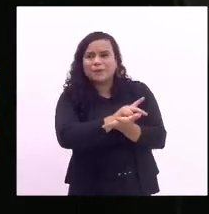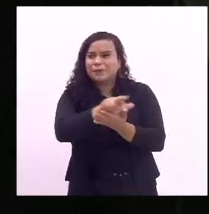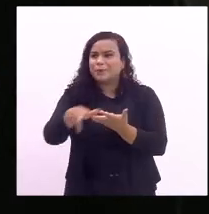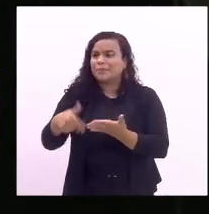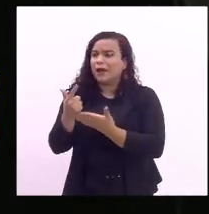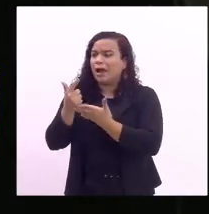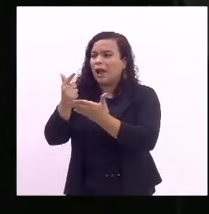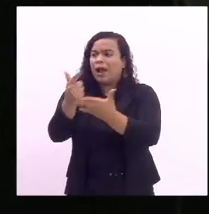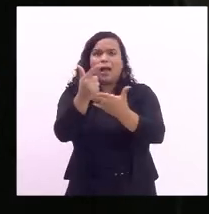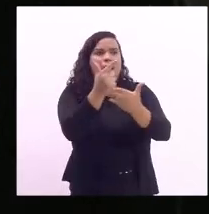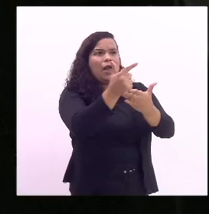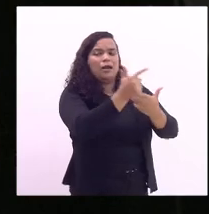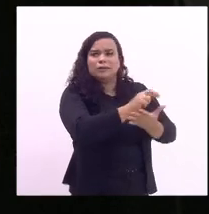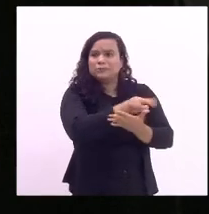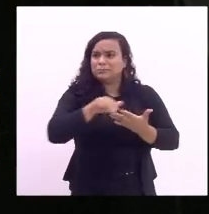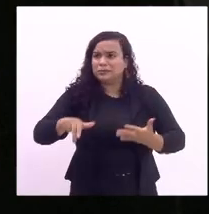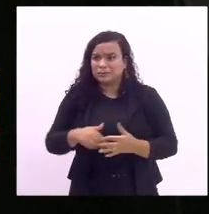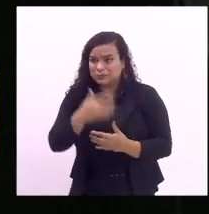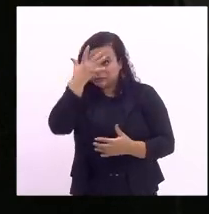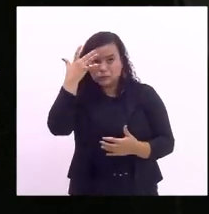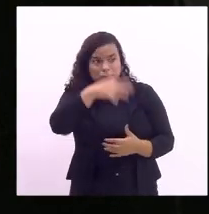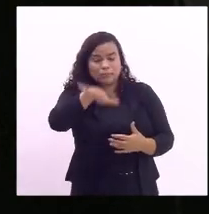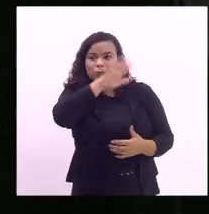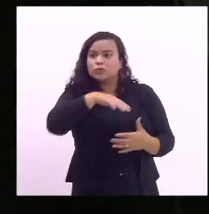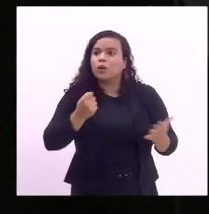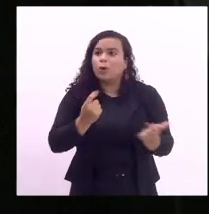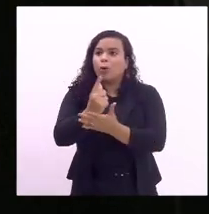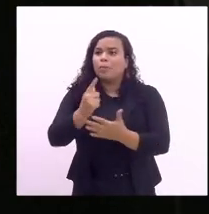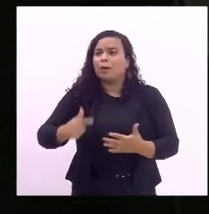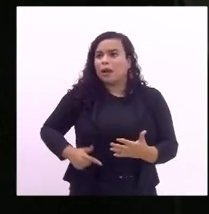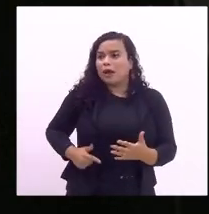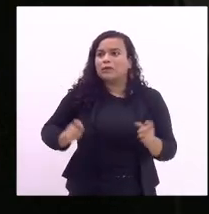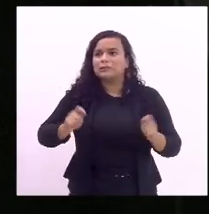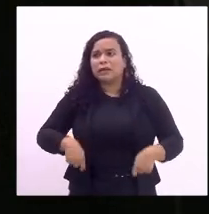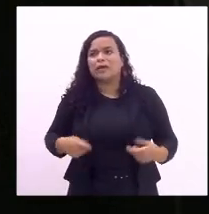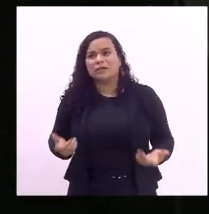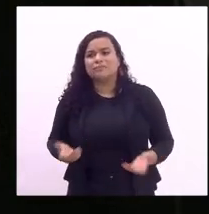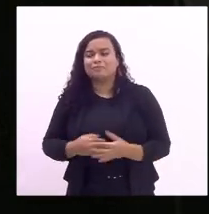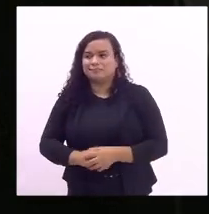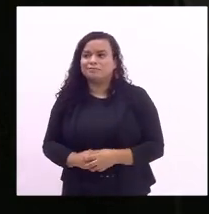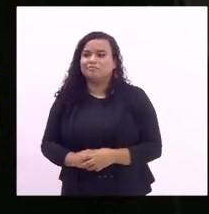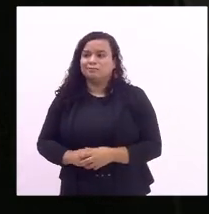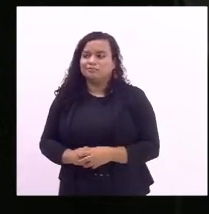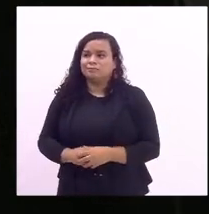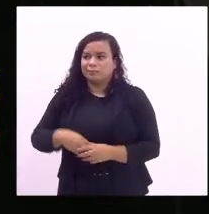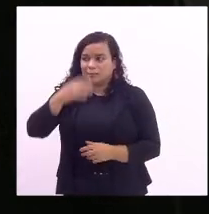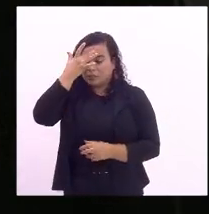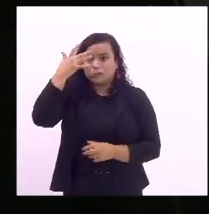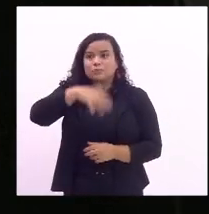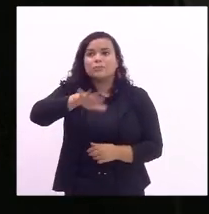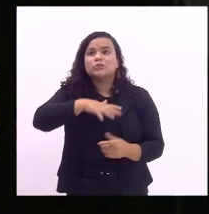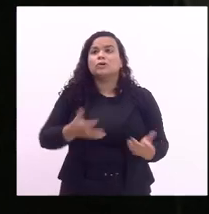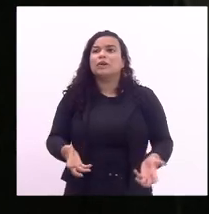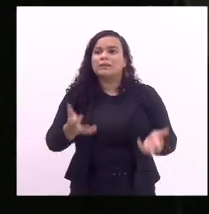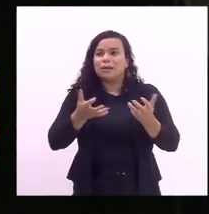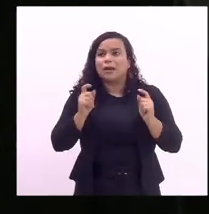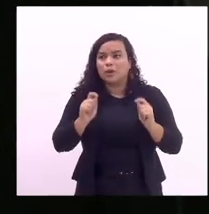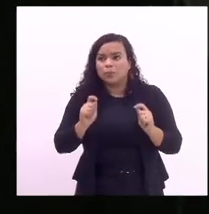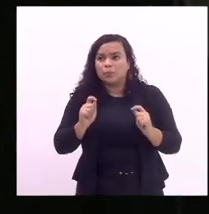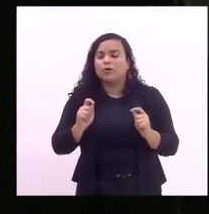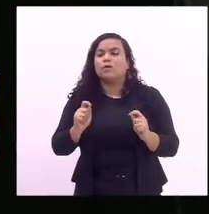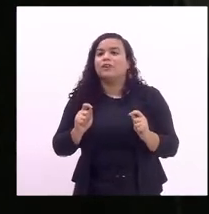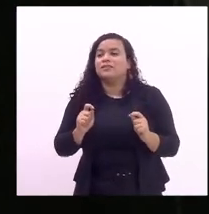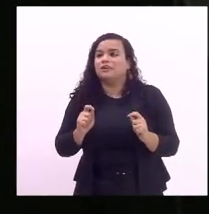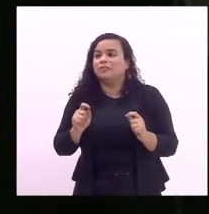para que as pessoas possam comprar suas armas? As pessoas querem o quê? Se defender